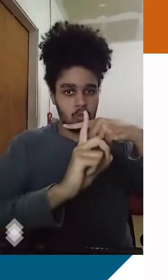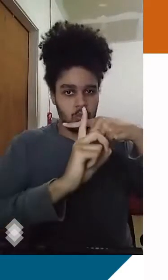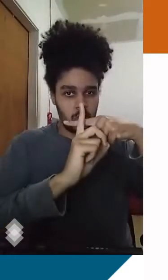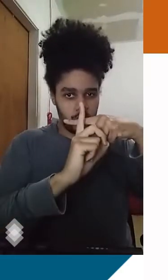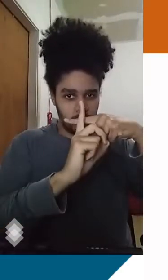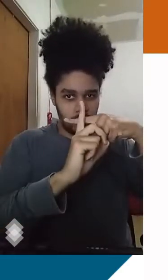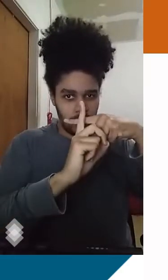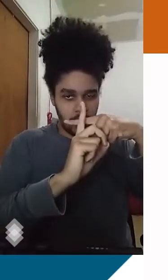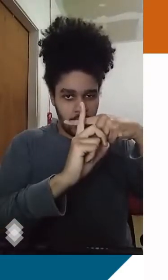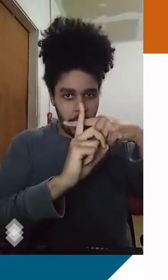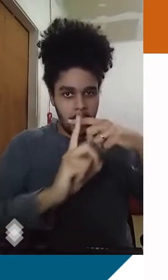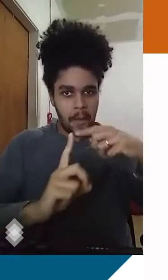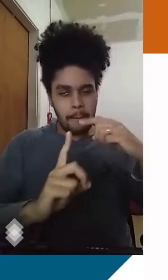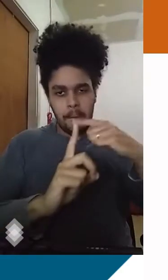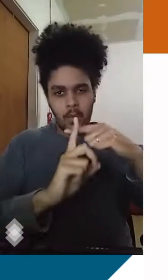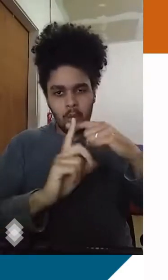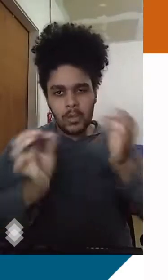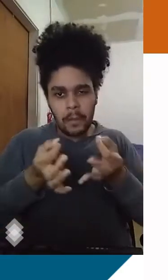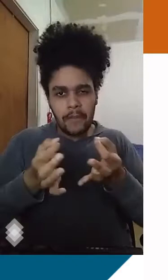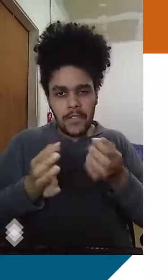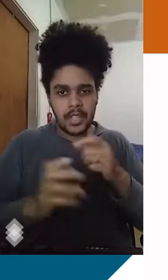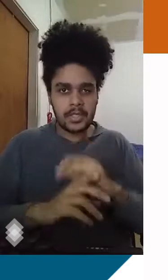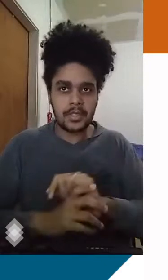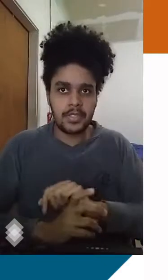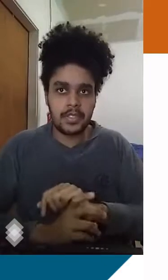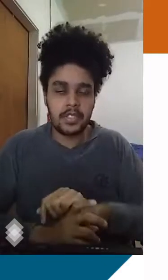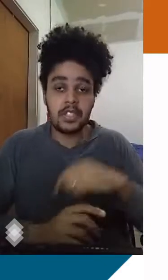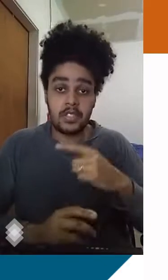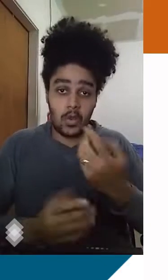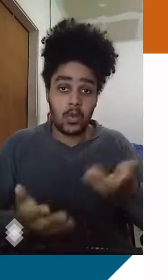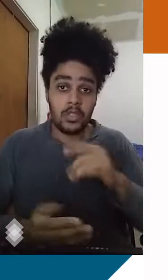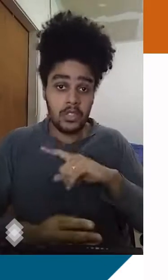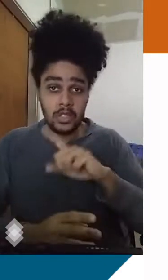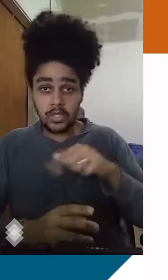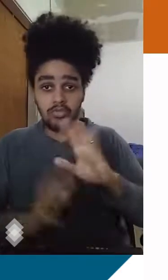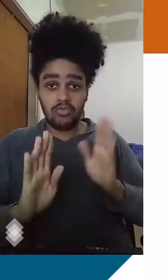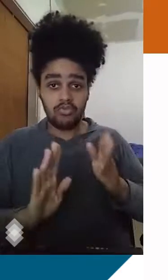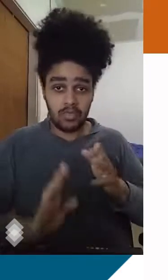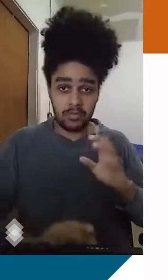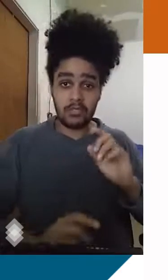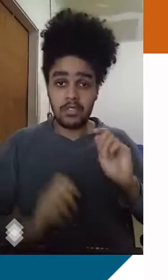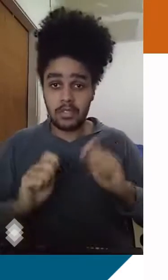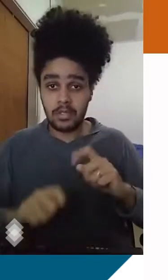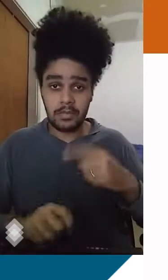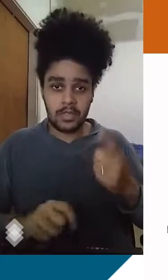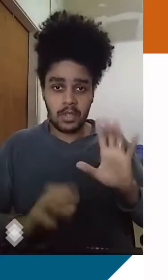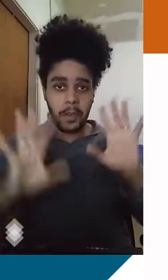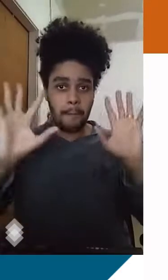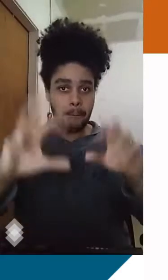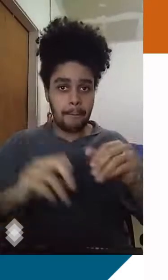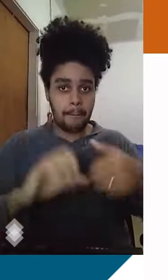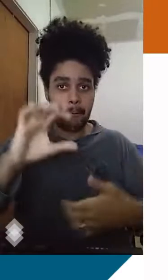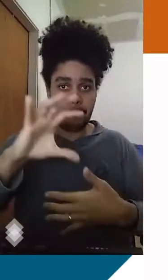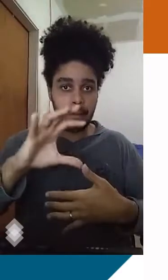de uma maneira perpendicular, formando uma cruz perfeita, tá? Então, isso já é suficiente para a gente pegar o